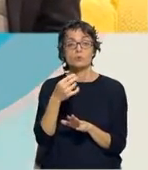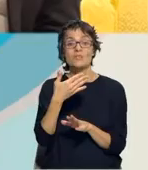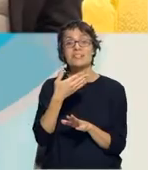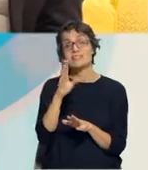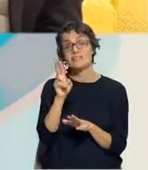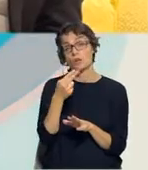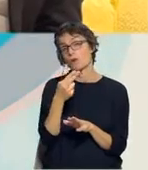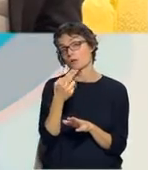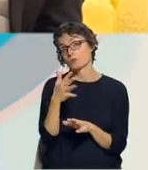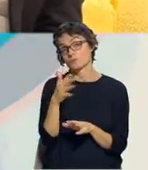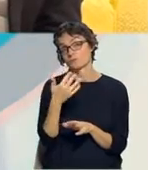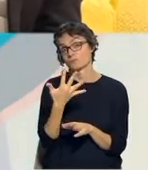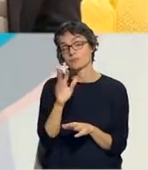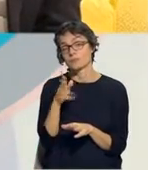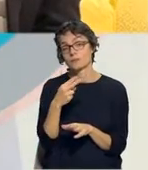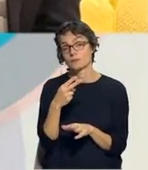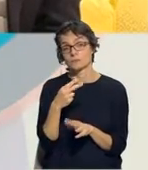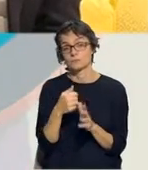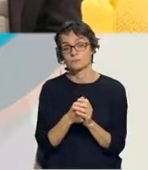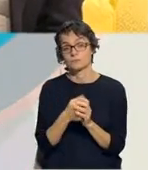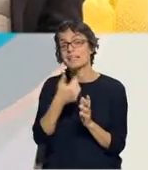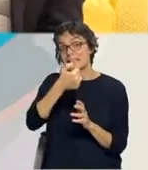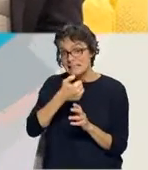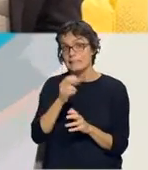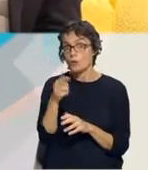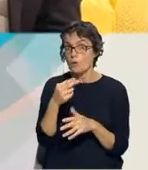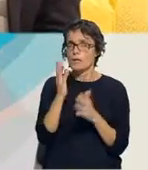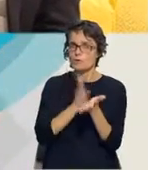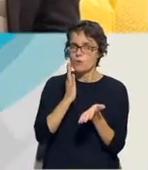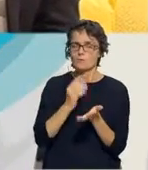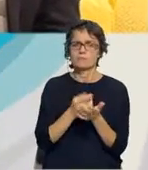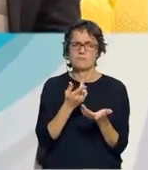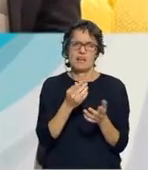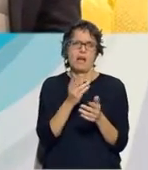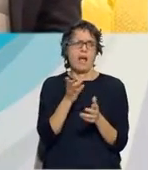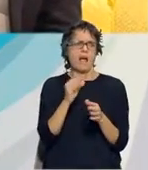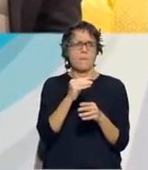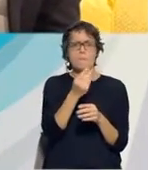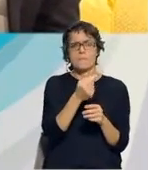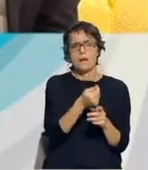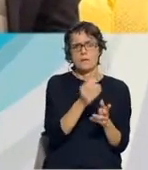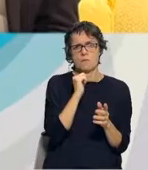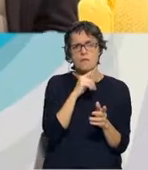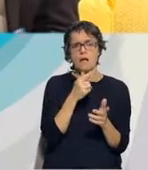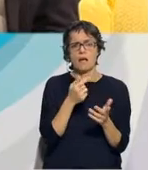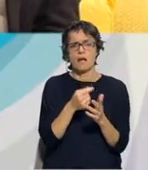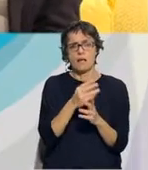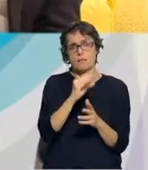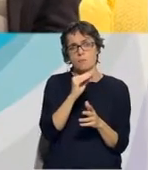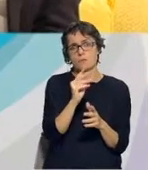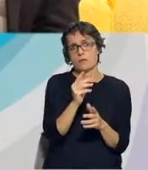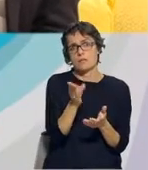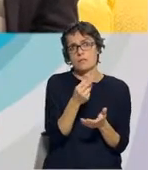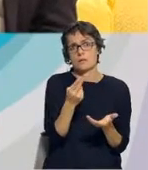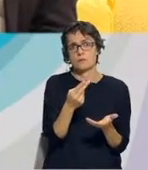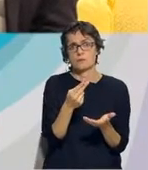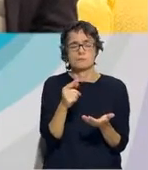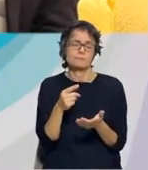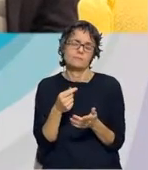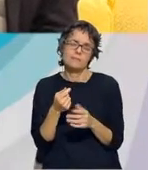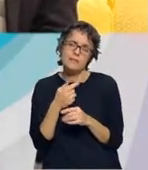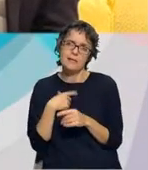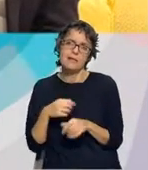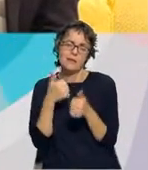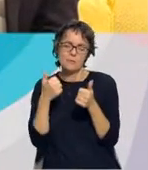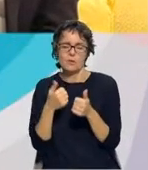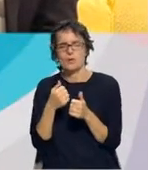nós queremos é que... Se fosse 10 euros, já ajudava o dobro das crianças. É, são muitas histórias, dois. Rosa. Mas sim, compram assim, dois. Assim,